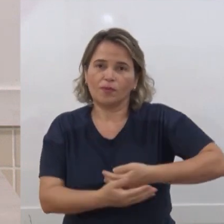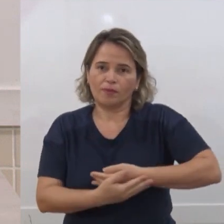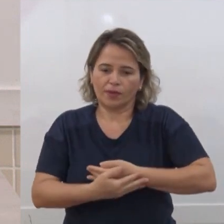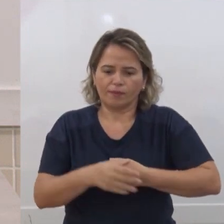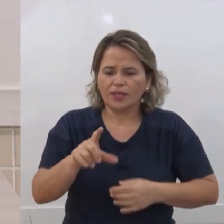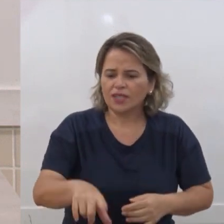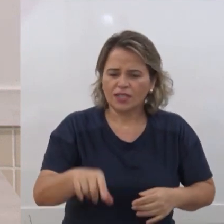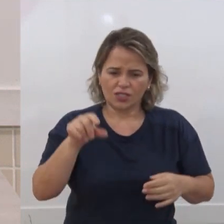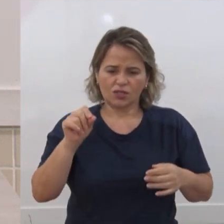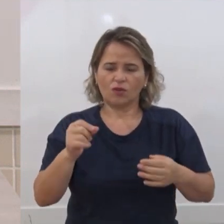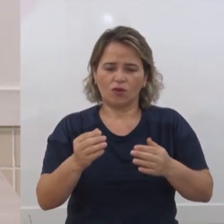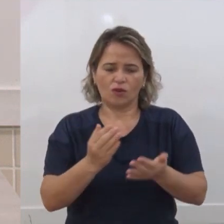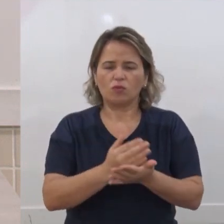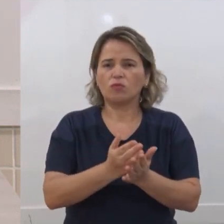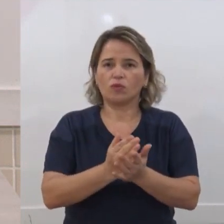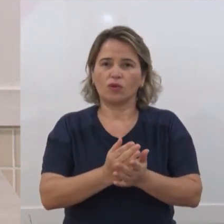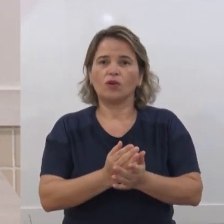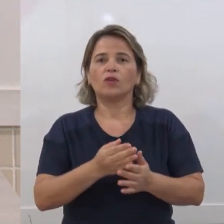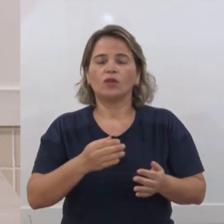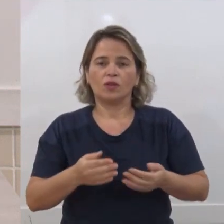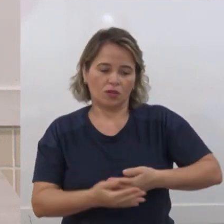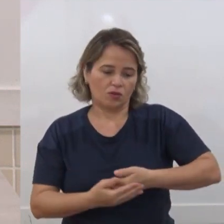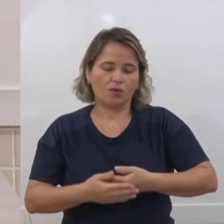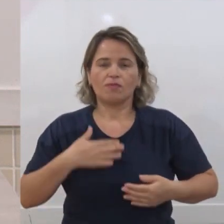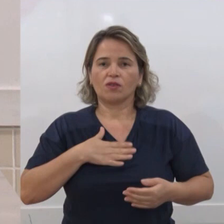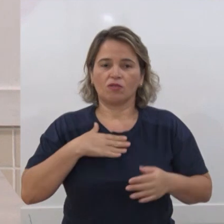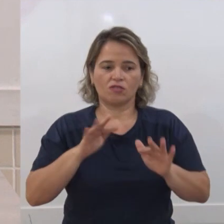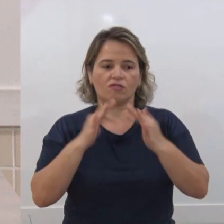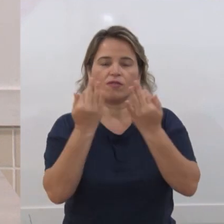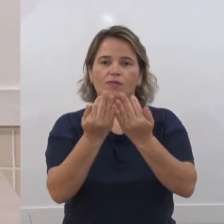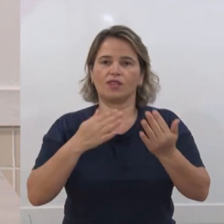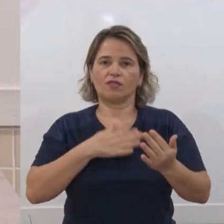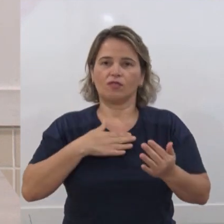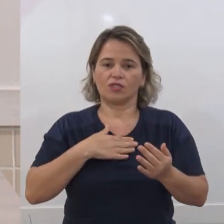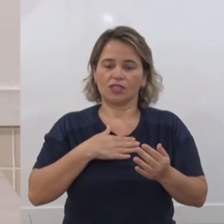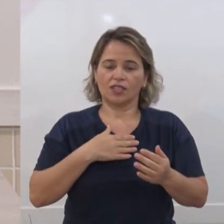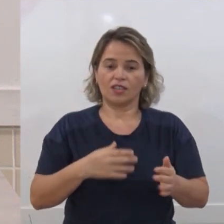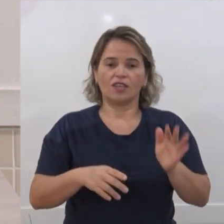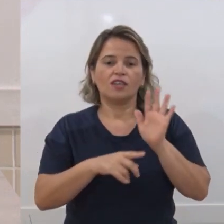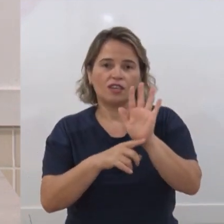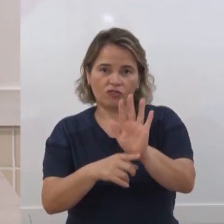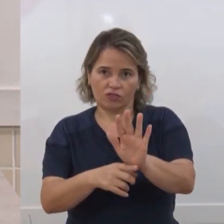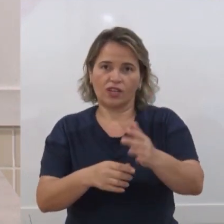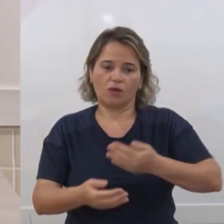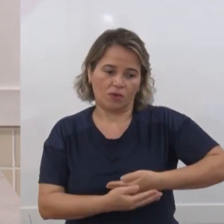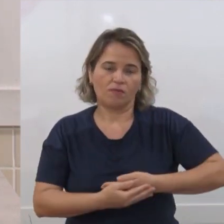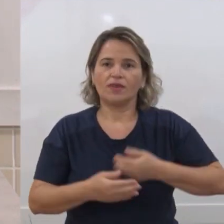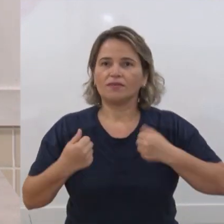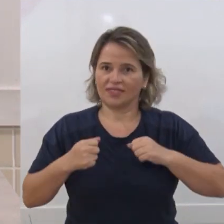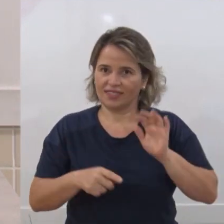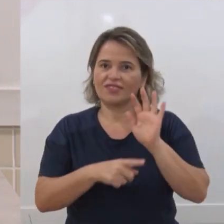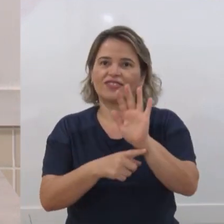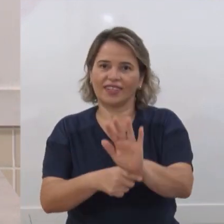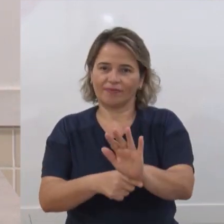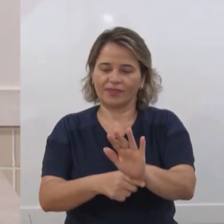um bolo que a família toda goste, que o bebê goste, e envolva ele em todas as etapas de fazer o bolo. Acomode